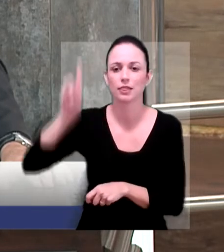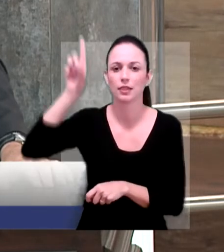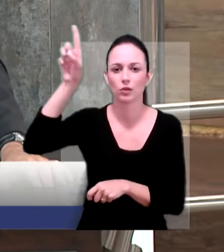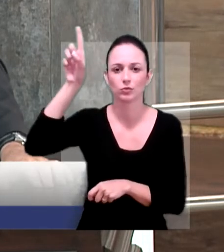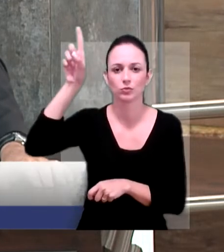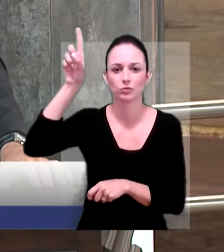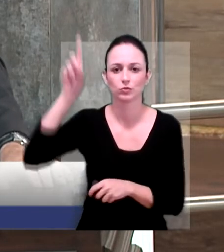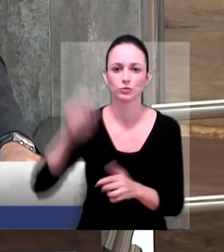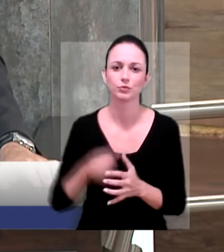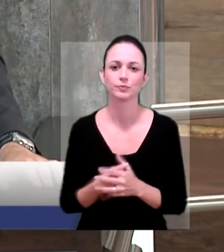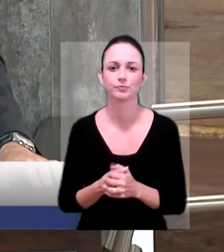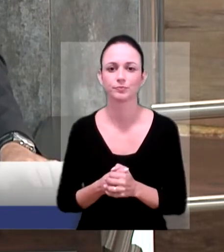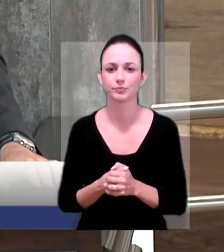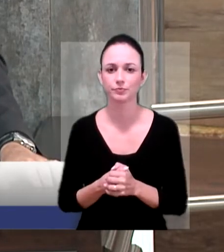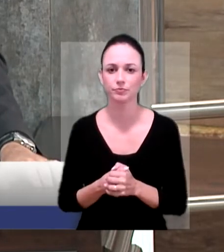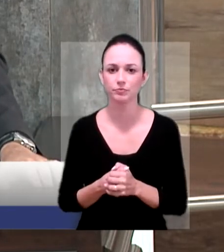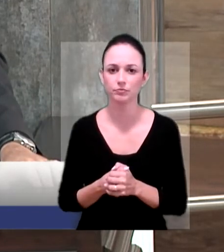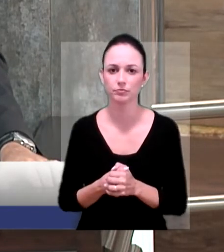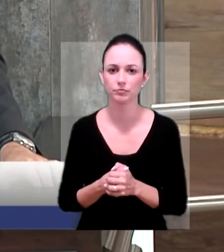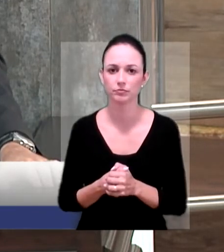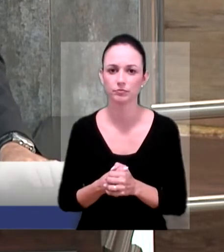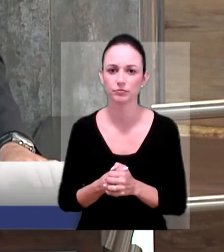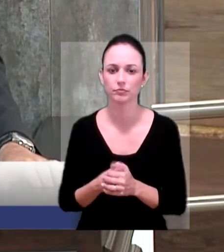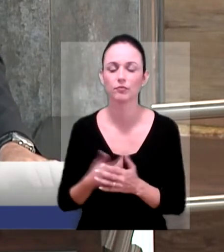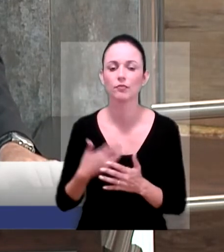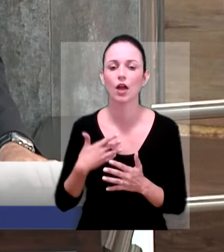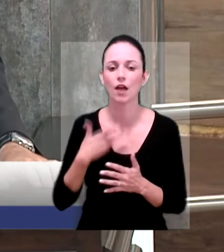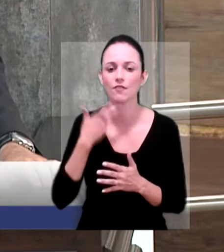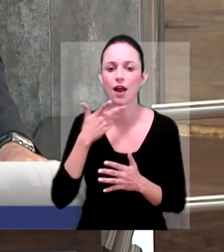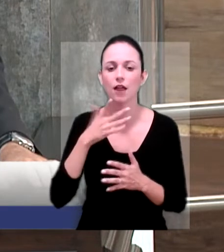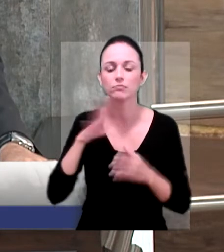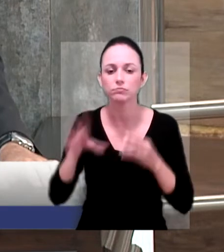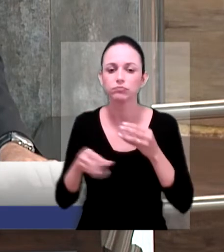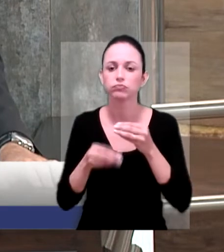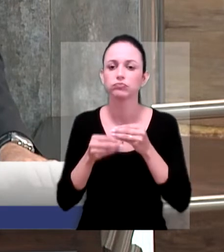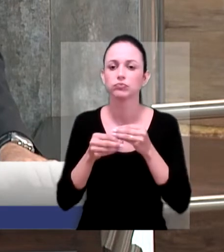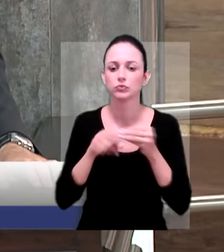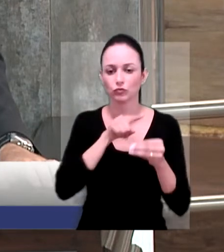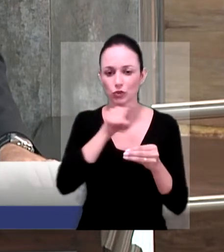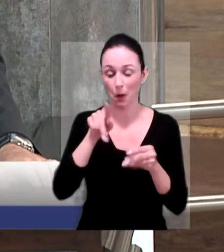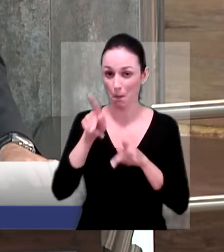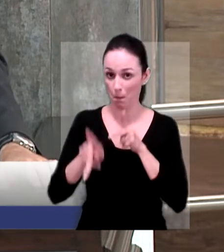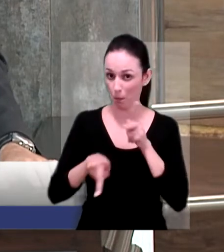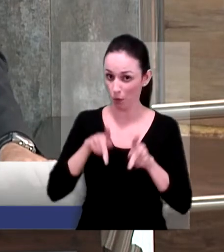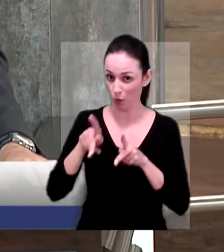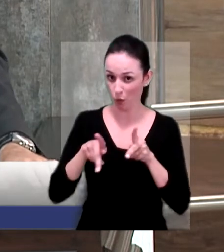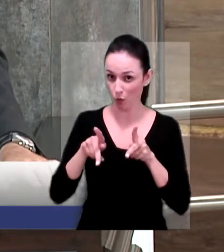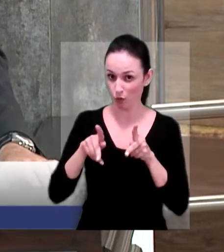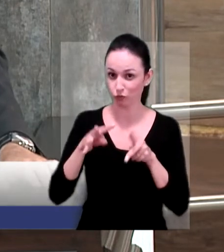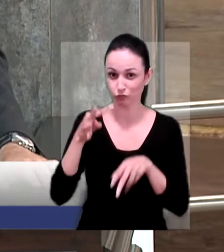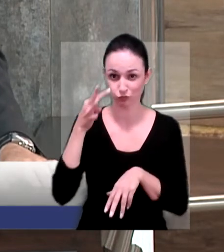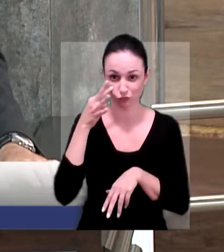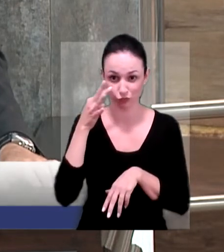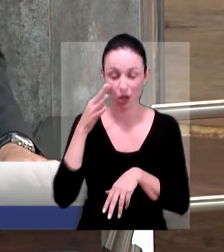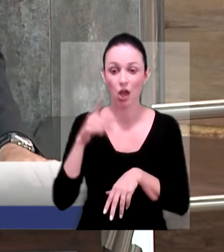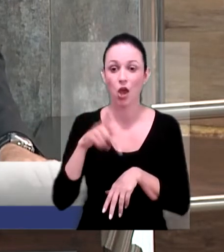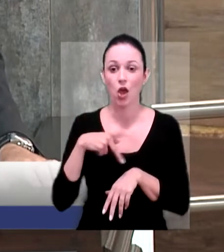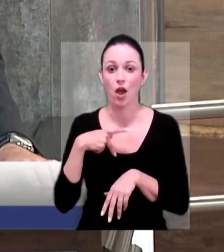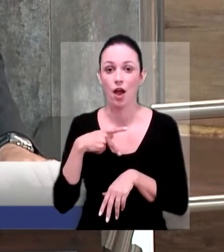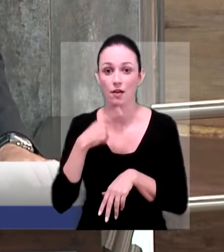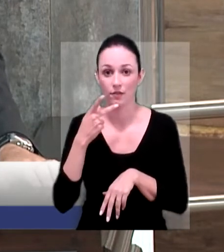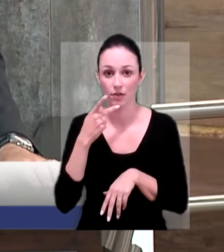Eu quero somente fazer um acréscimo à população que nos assiste. Quando nós falamos sobre a palavra